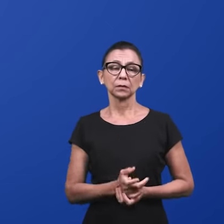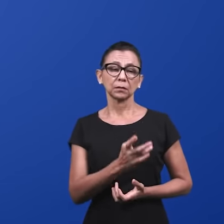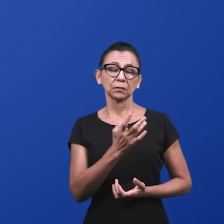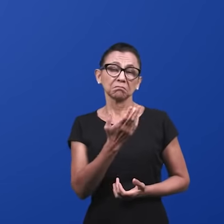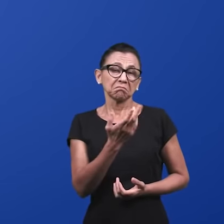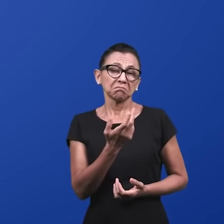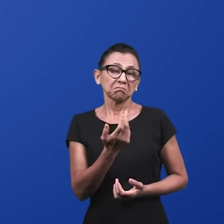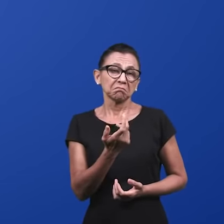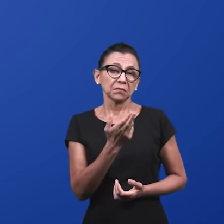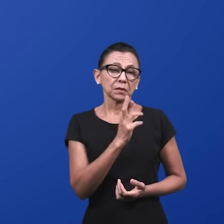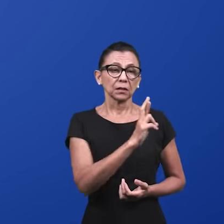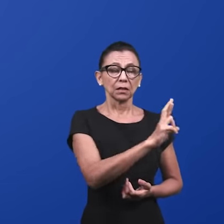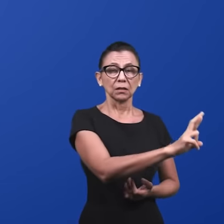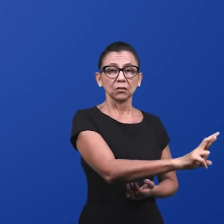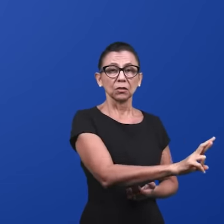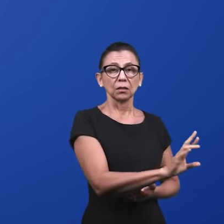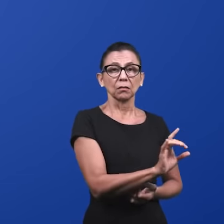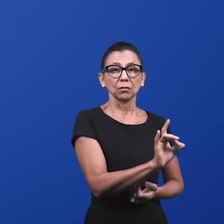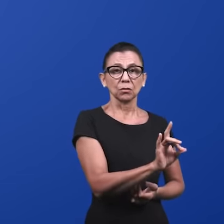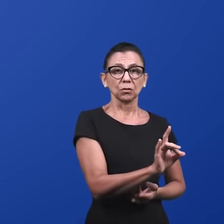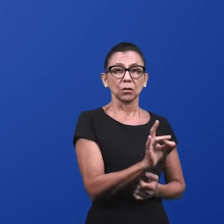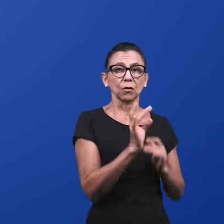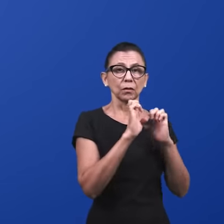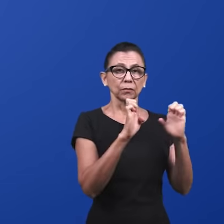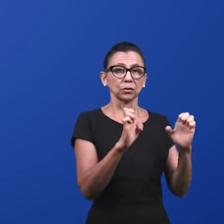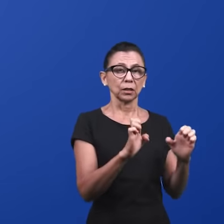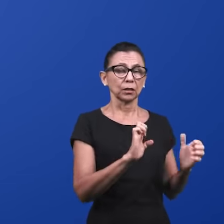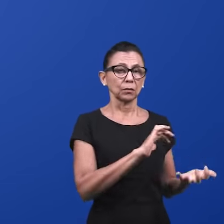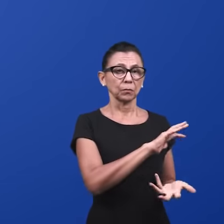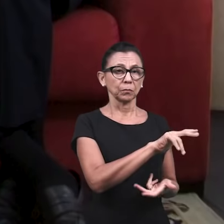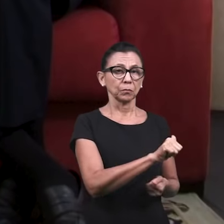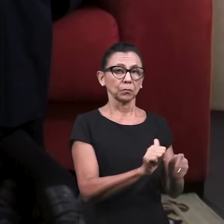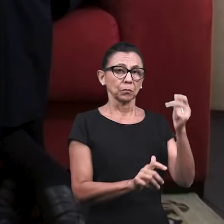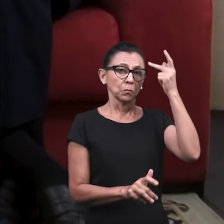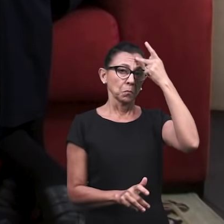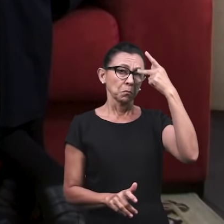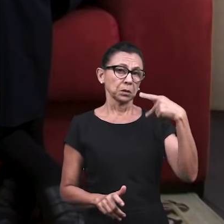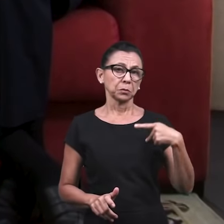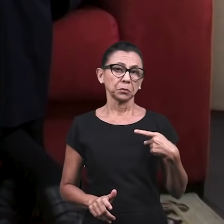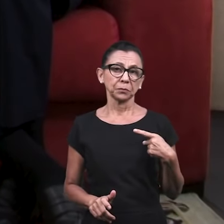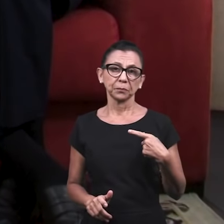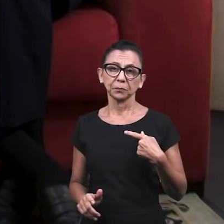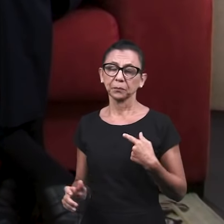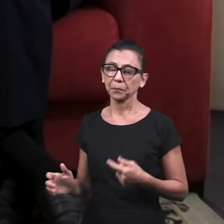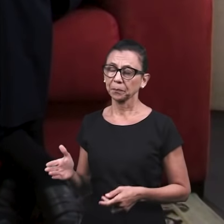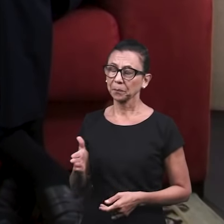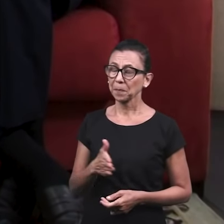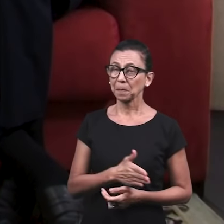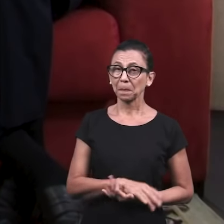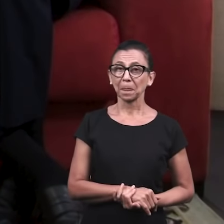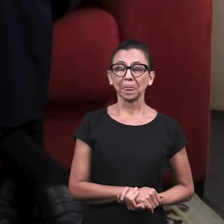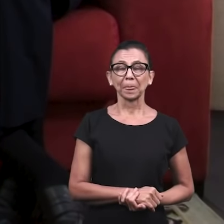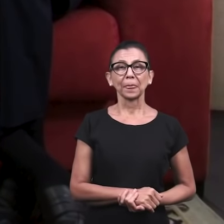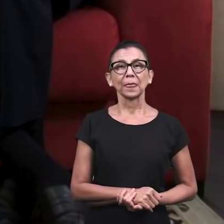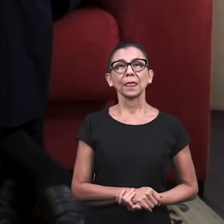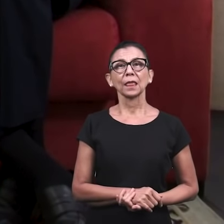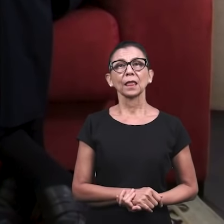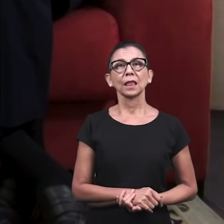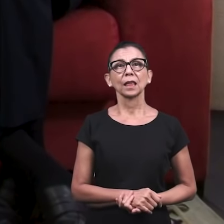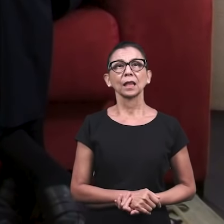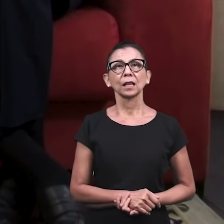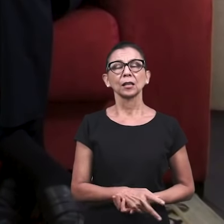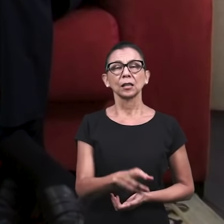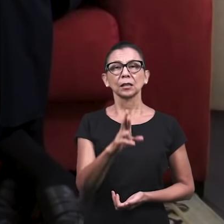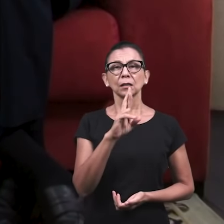morta. O evangelho para esta vida. A paz do Senhor Jesus. Muito boa resposta da senhora Keila. Ela